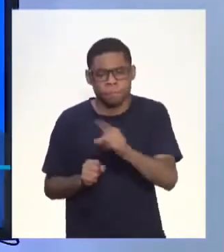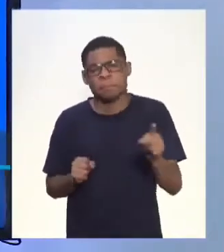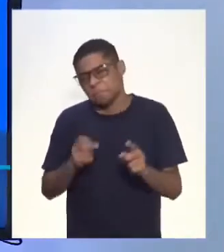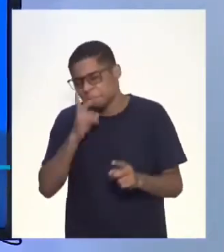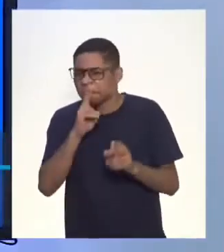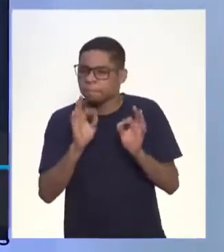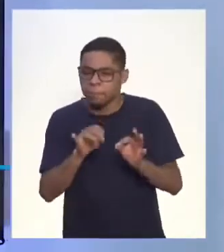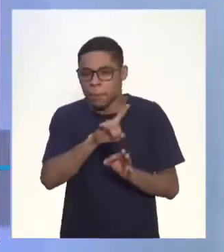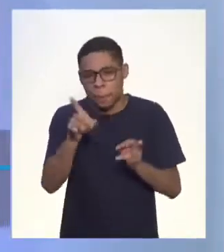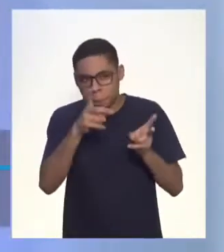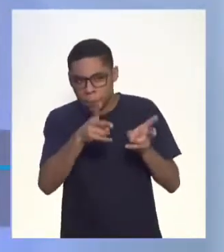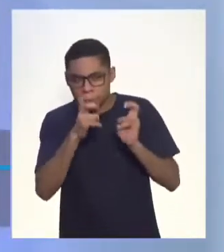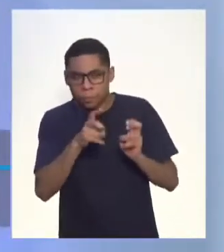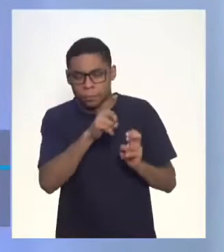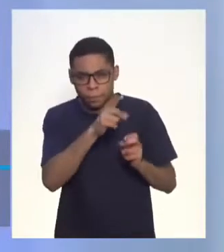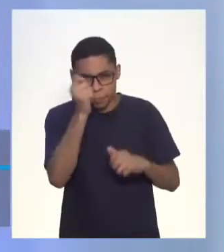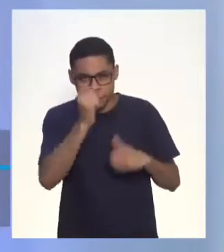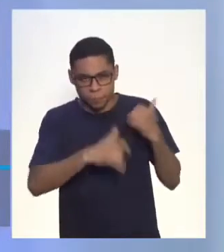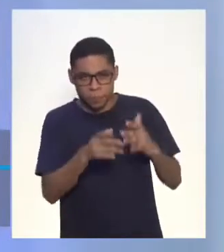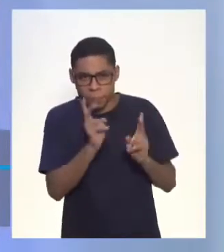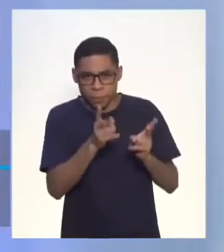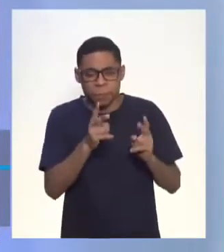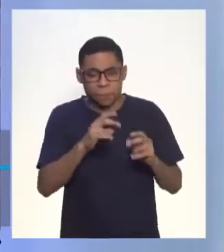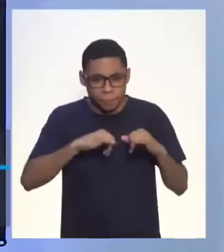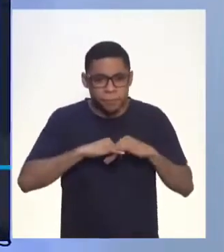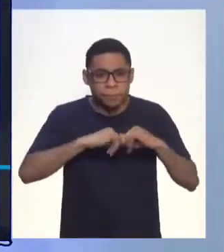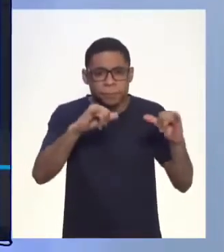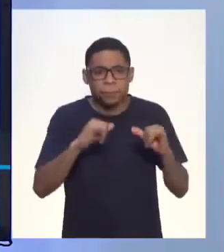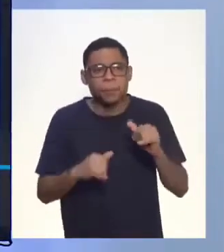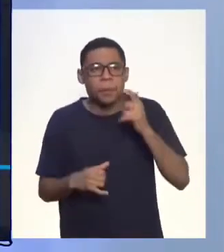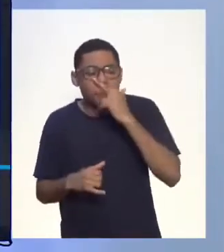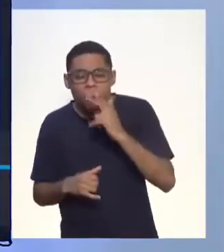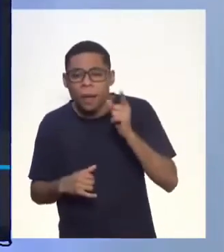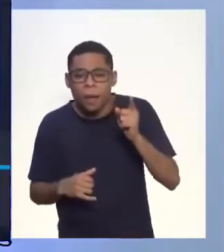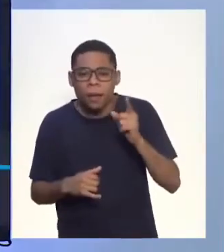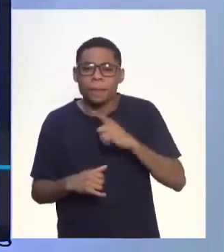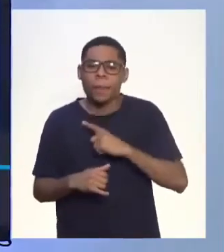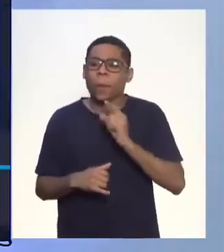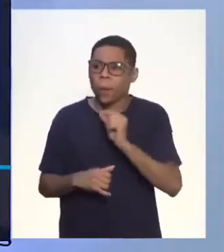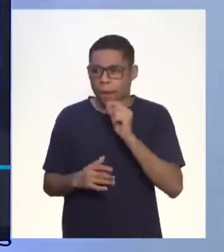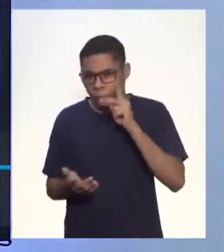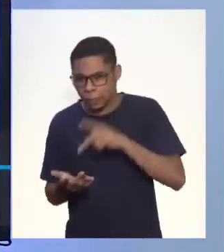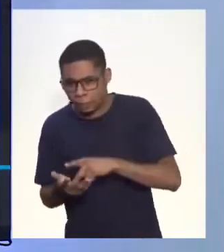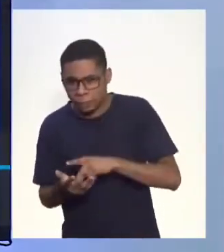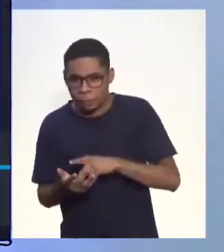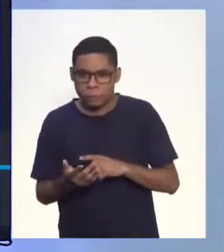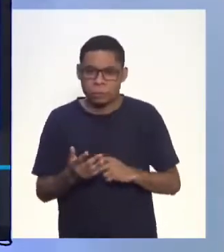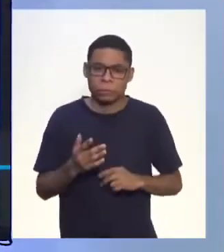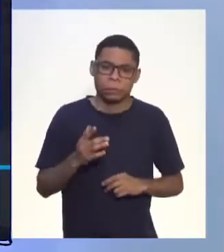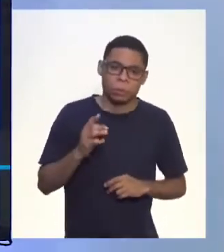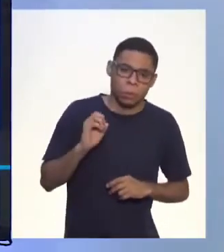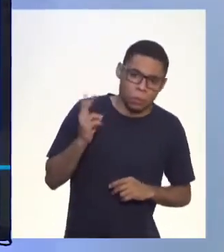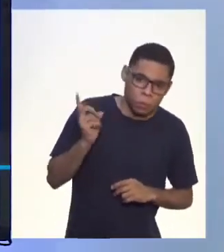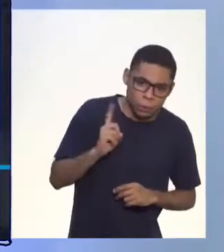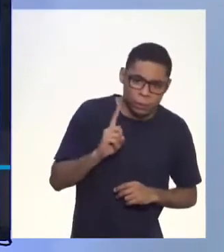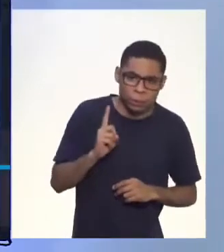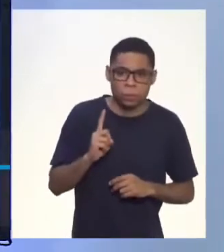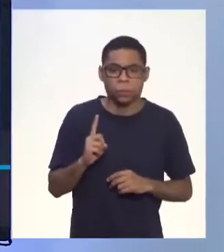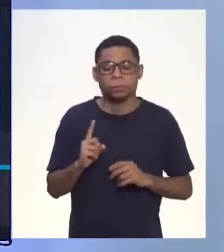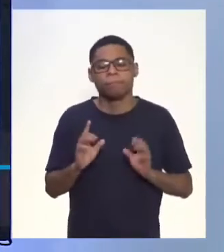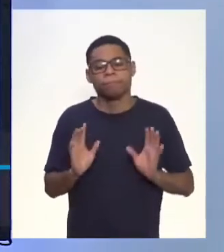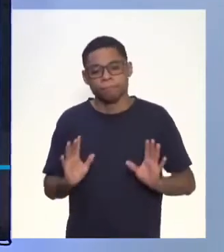então, que esse contexto dessa notícia, ela tem o quê? Será que é verdade? Ou não?